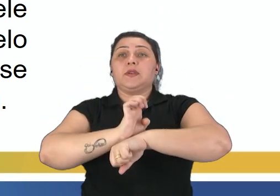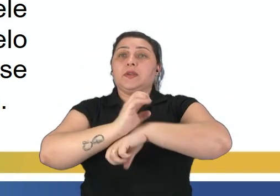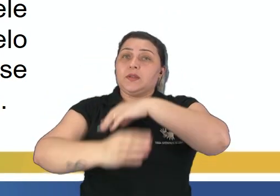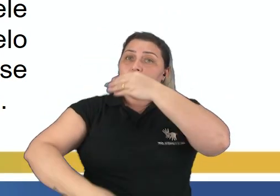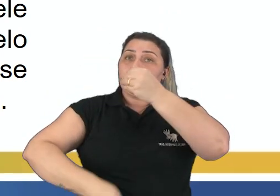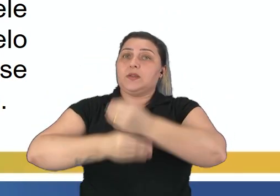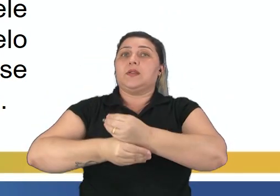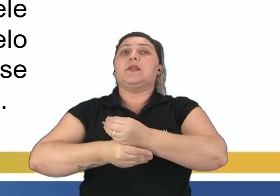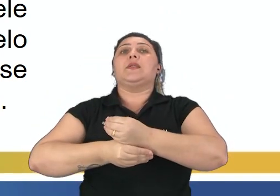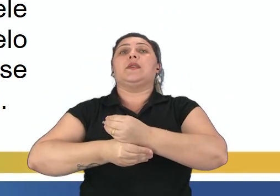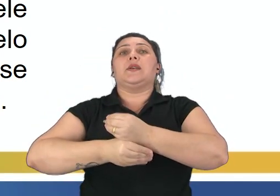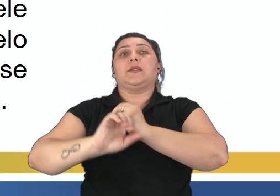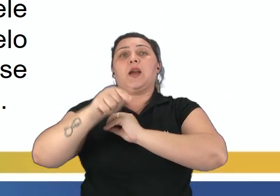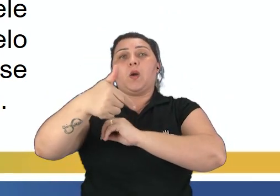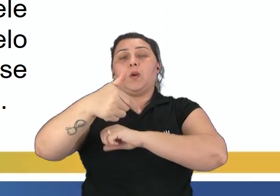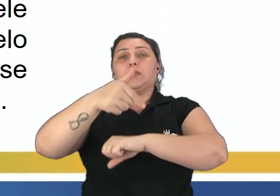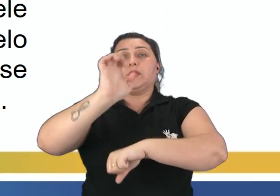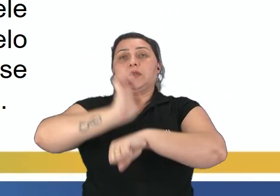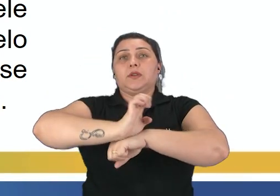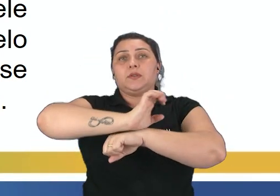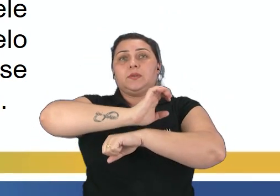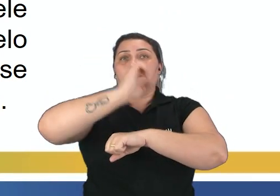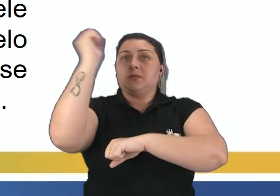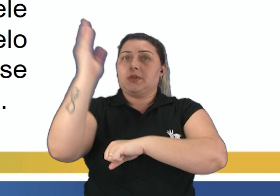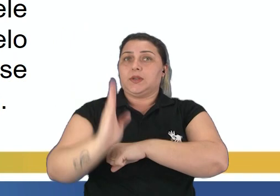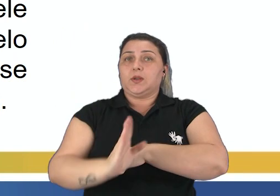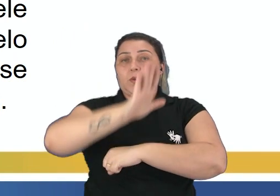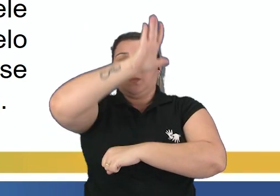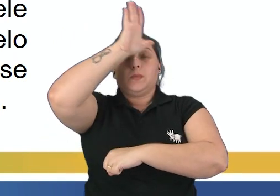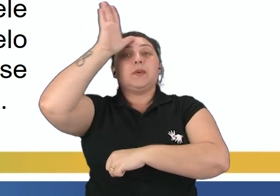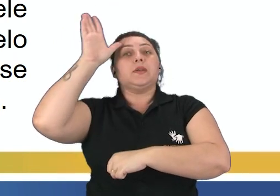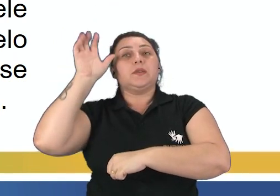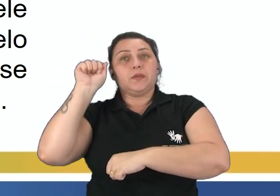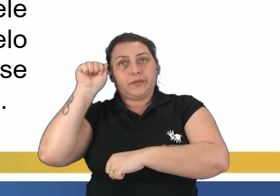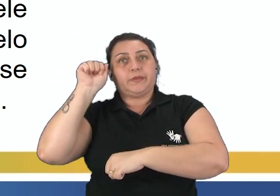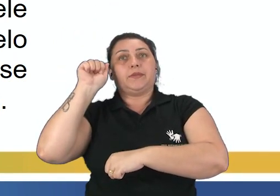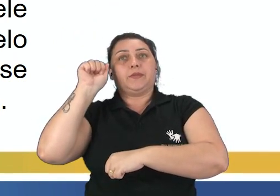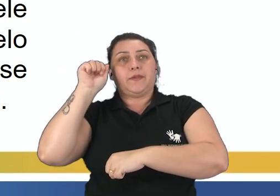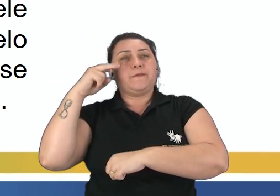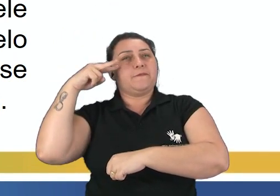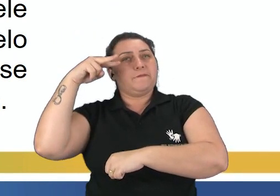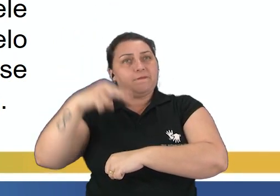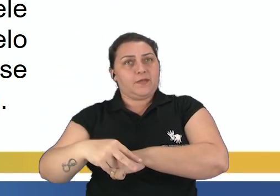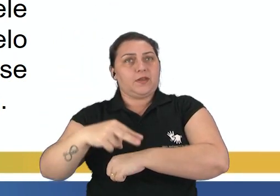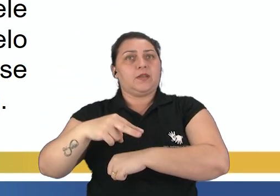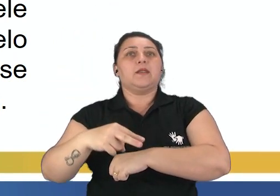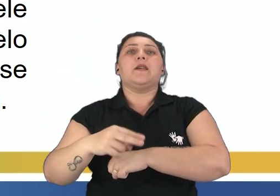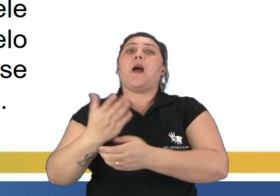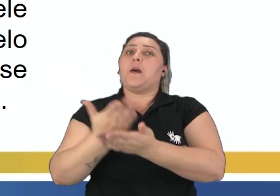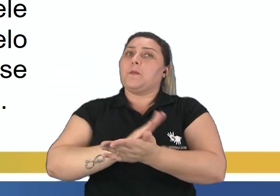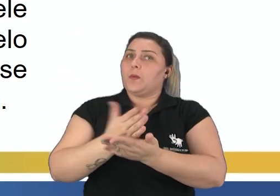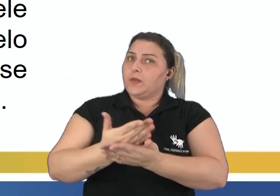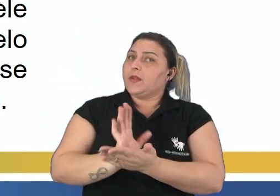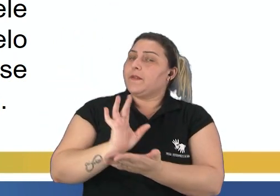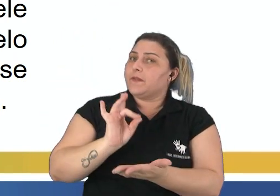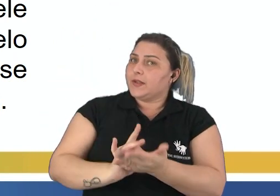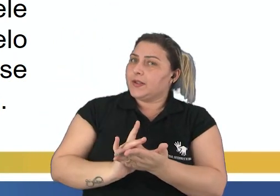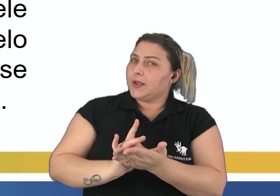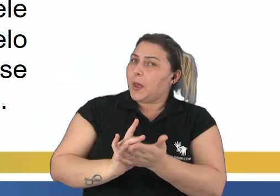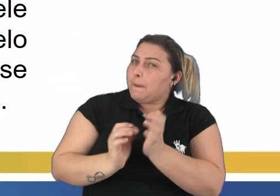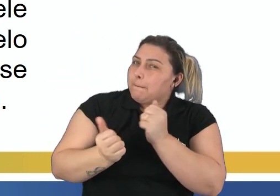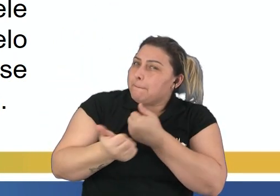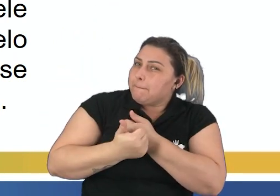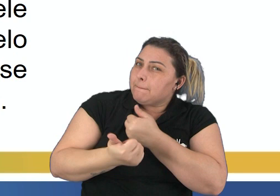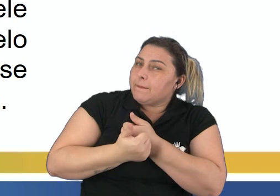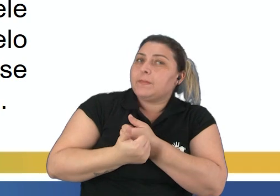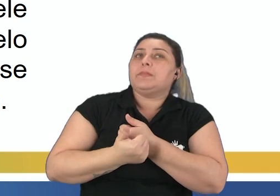seria incorporado a outro estado brasileiro, como o Amazonas. Vimos que o Amazonas faz fronteira, não é isso? Bem